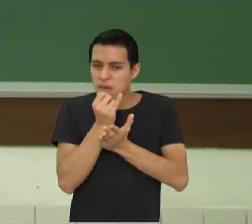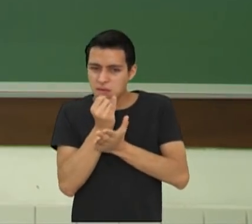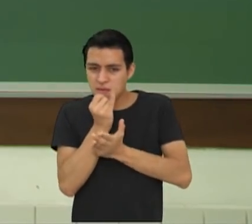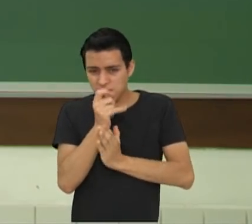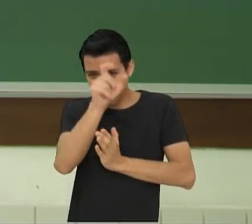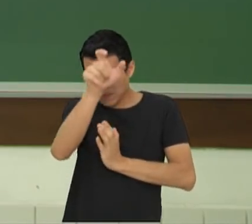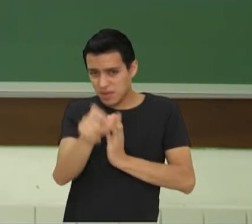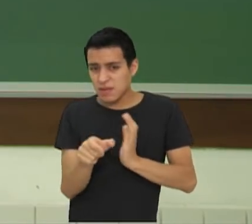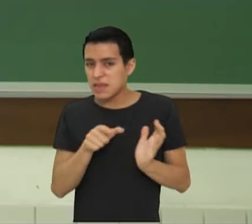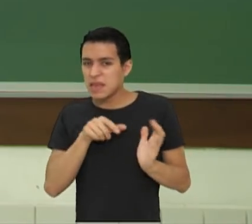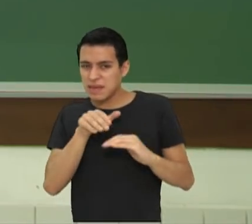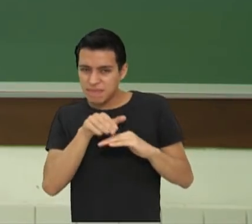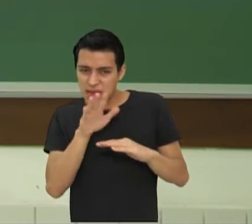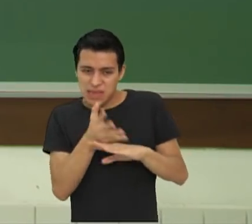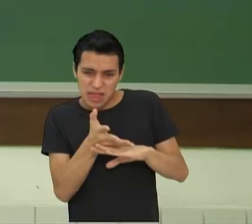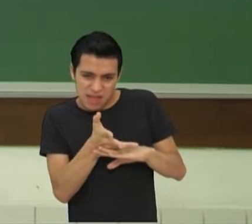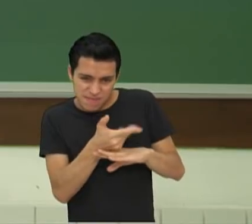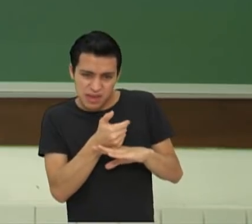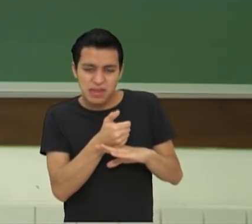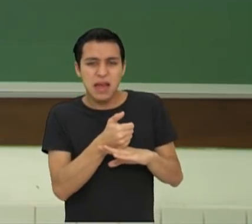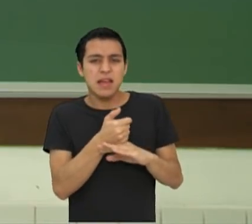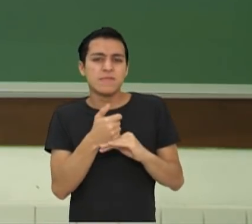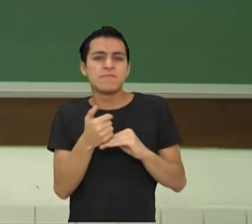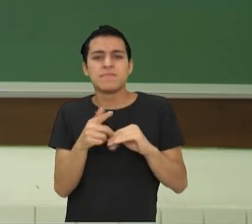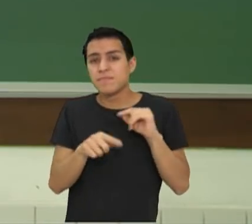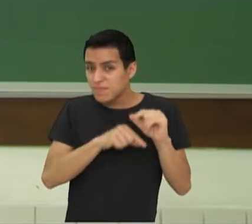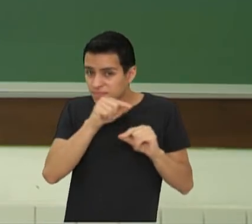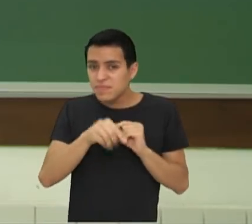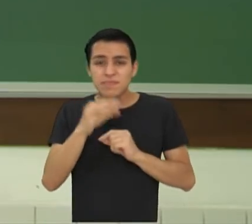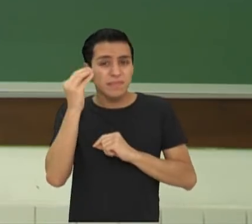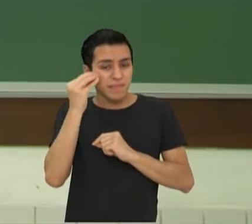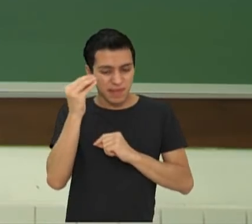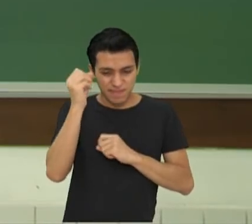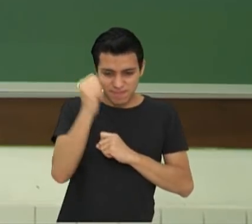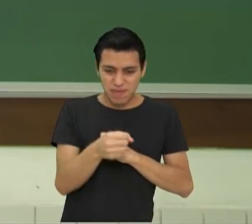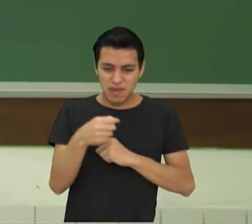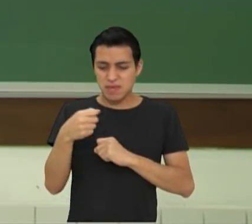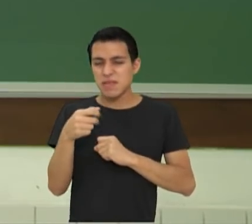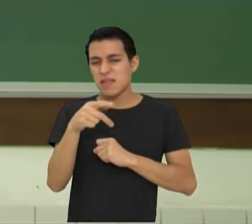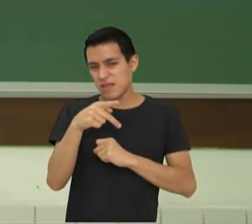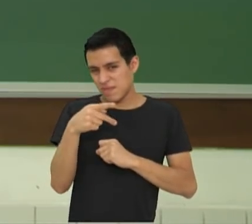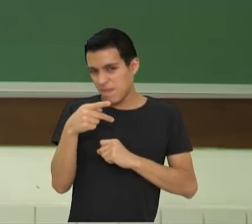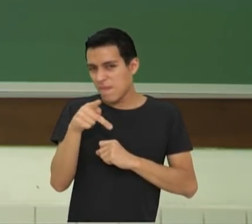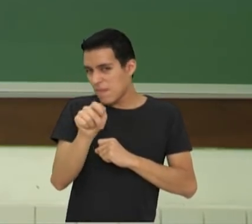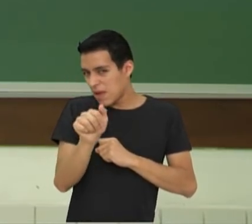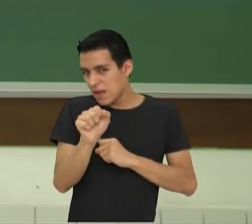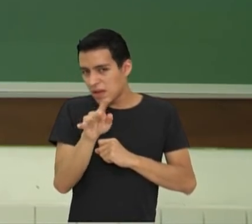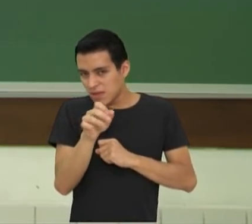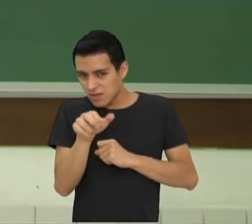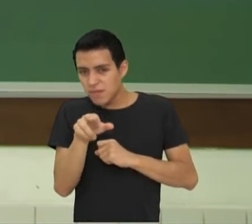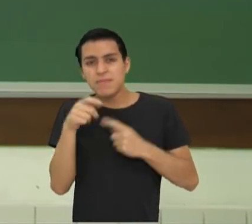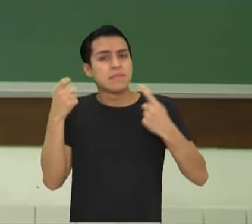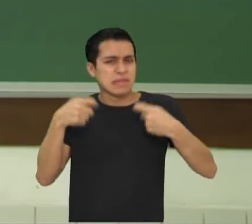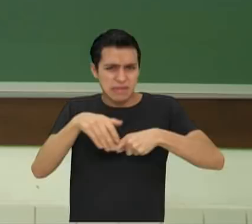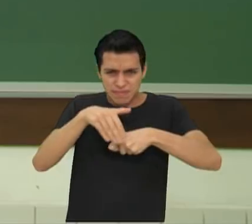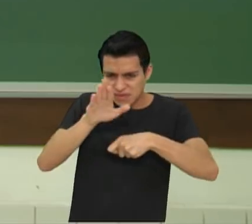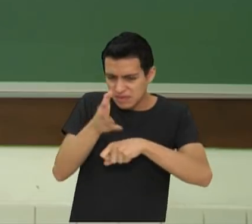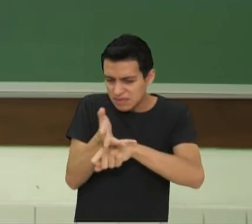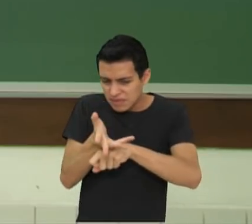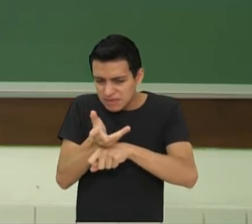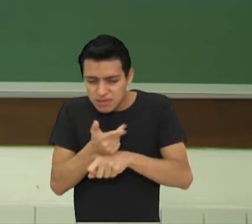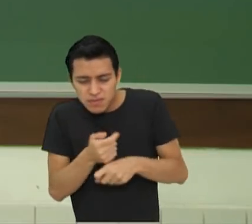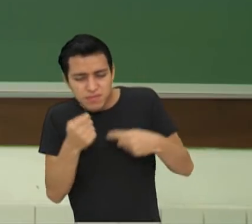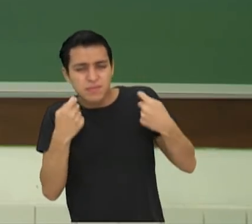adversário já tem um pouquinho de habilidade para fugir do mate do louco, você tenta o mate do pastor. Ele requer um pouquinho mais de habilidade, um pouquinho mais de treinamento,